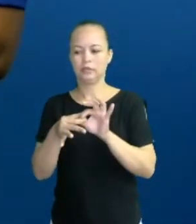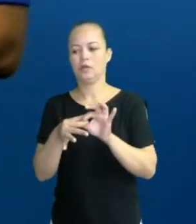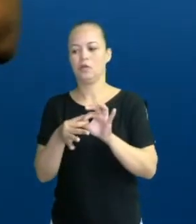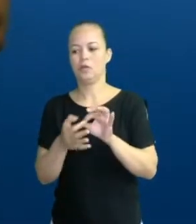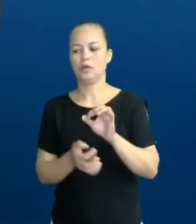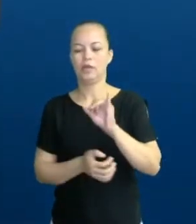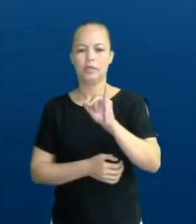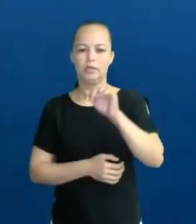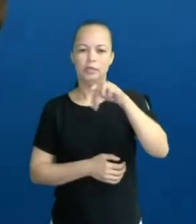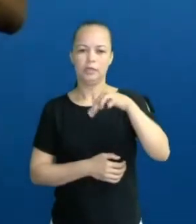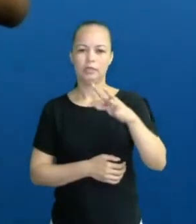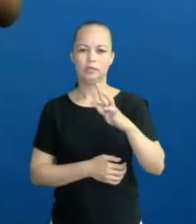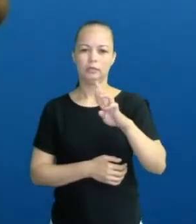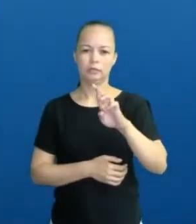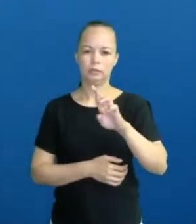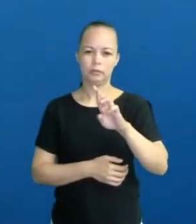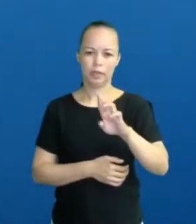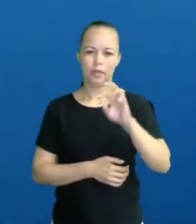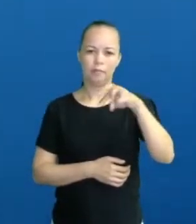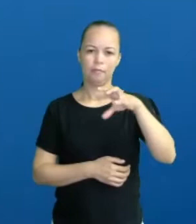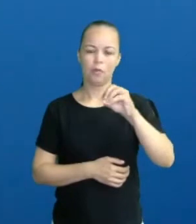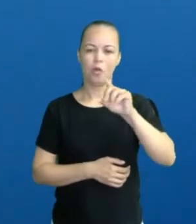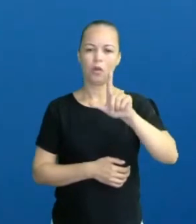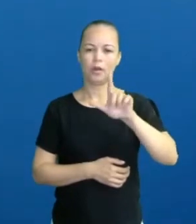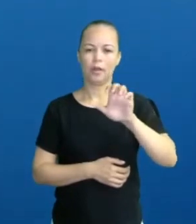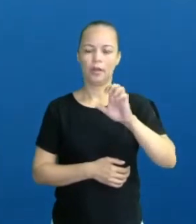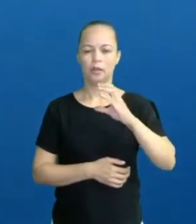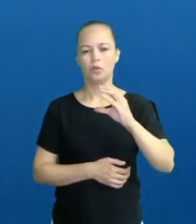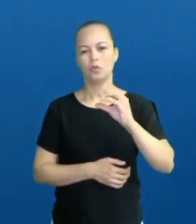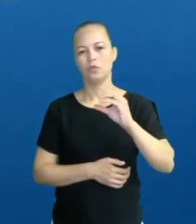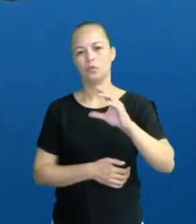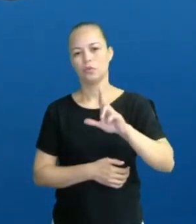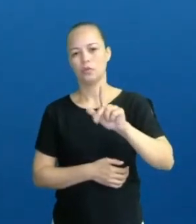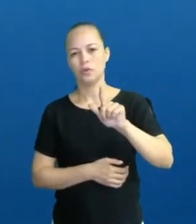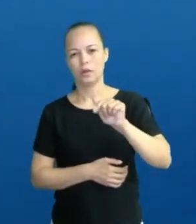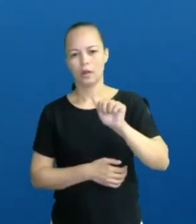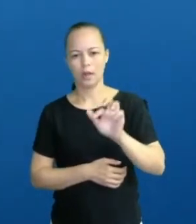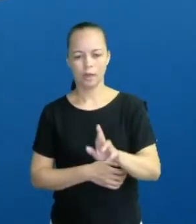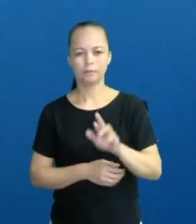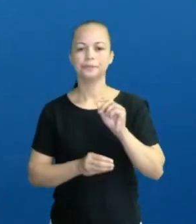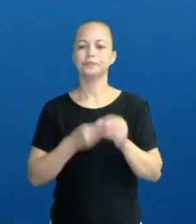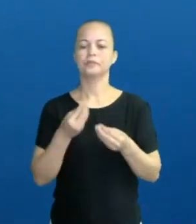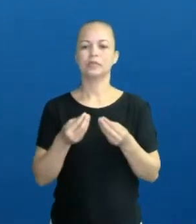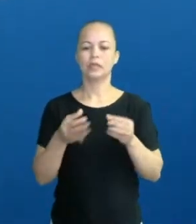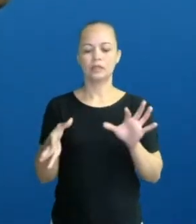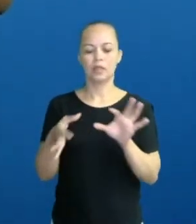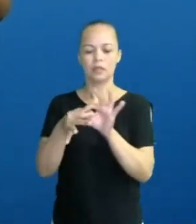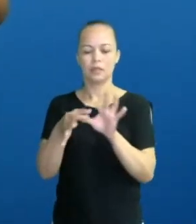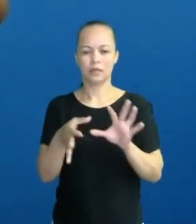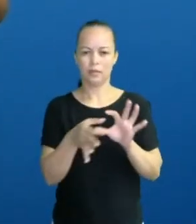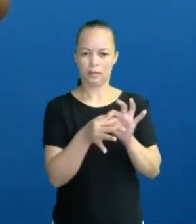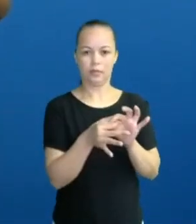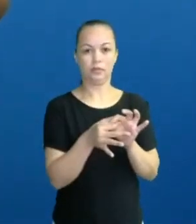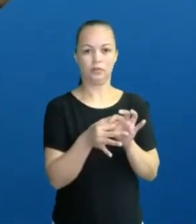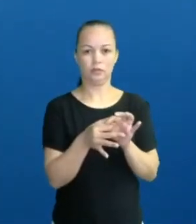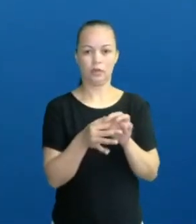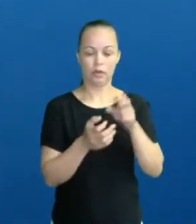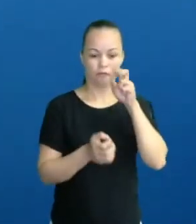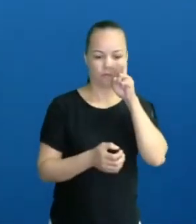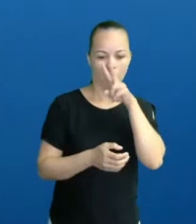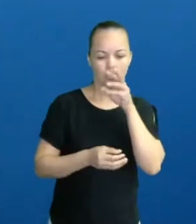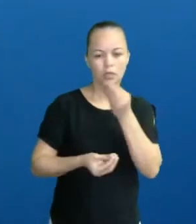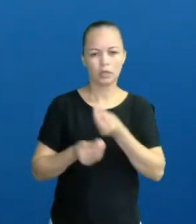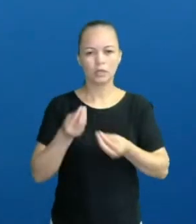Ligações intermoleculares. Por quê? É entre molécula e molécula. Essas ligações, através dessas forças